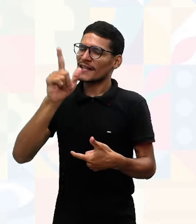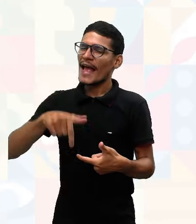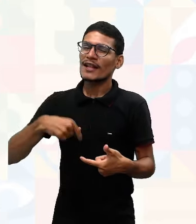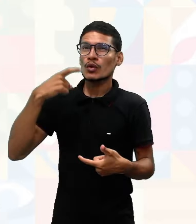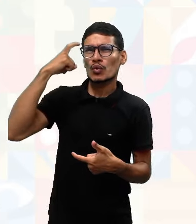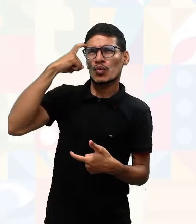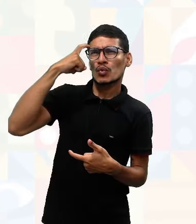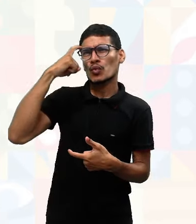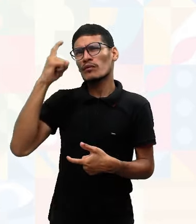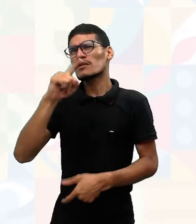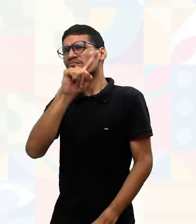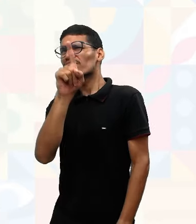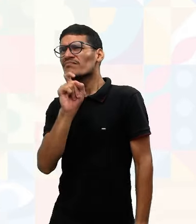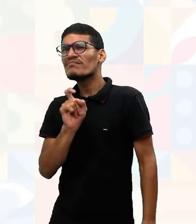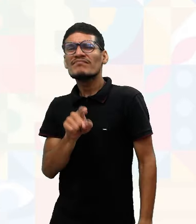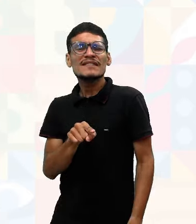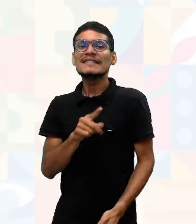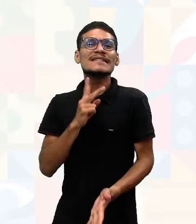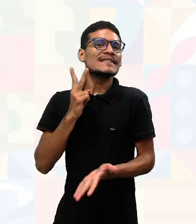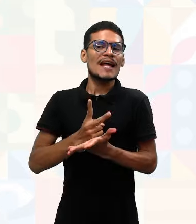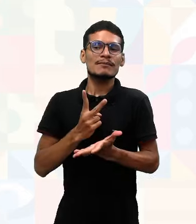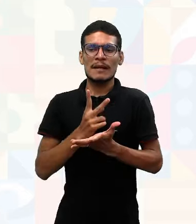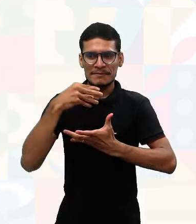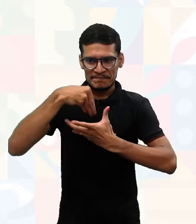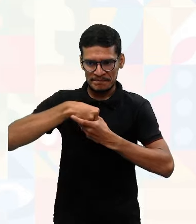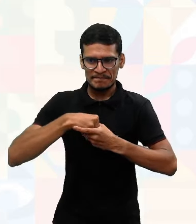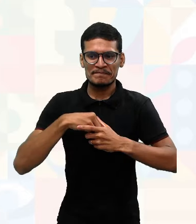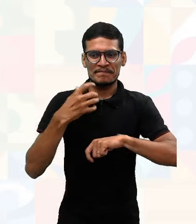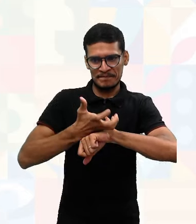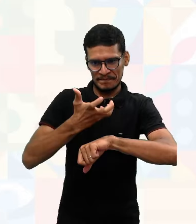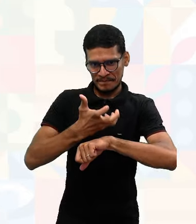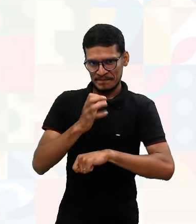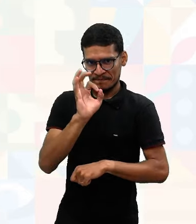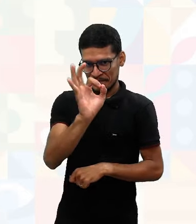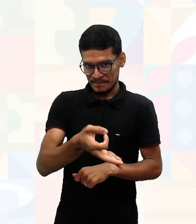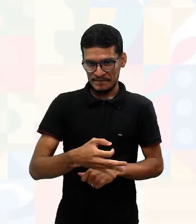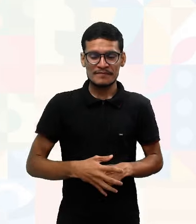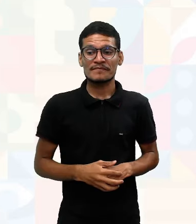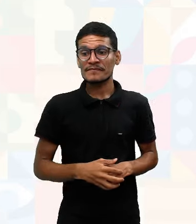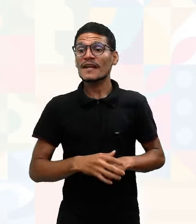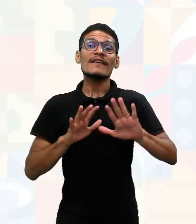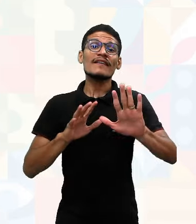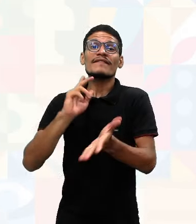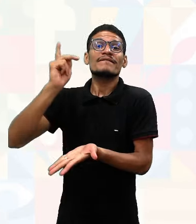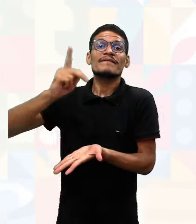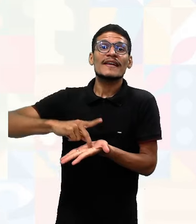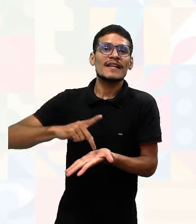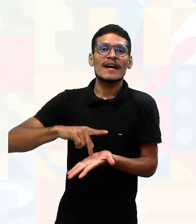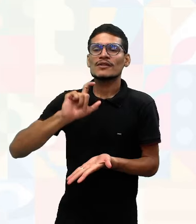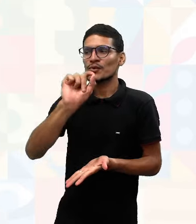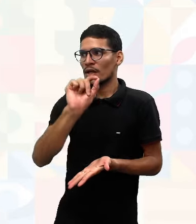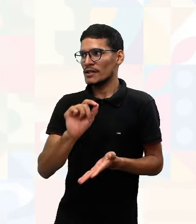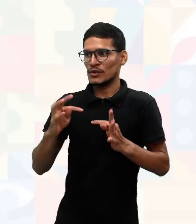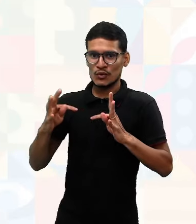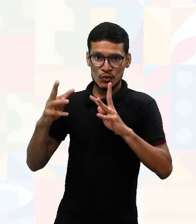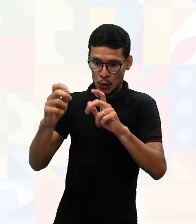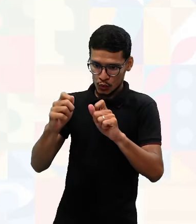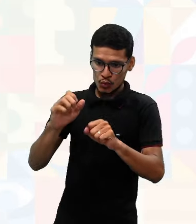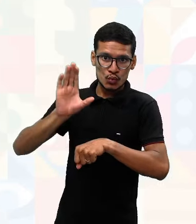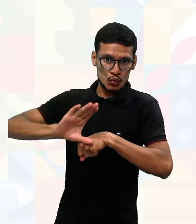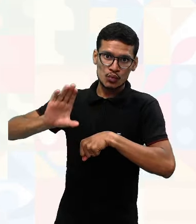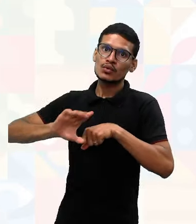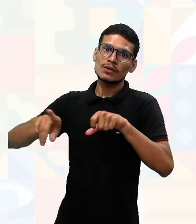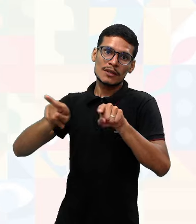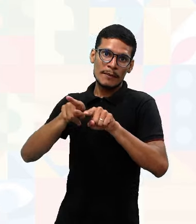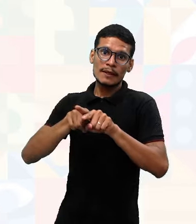vão permear toda a nossa disciplina. Tá? E, na verdade, acredito que todo o nosso curso. O